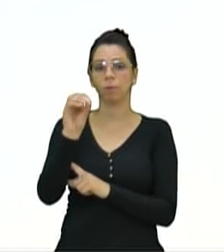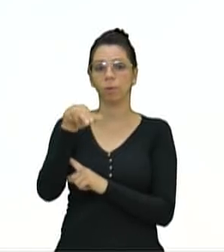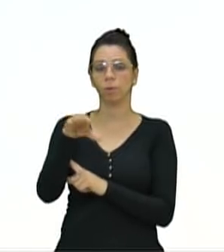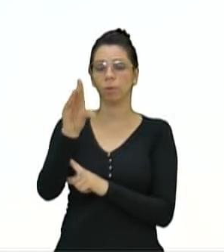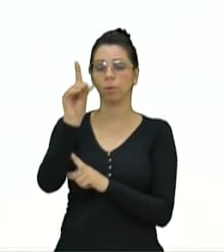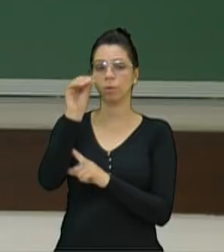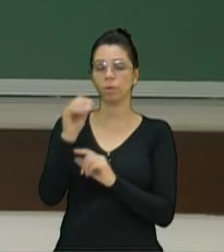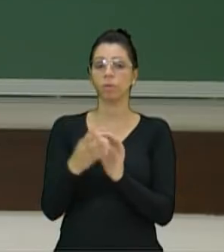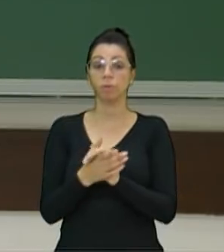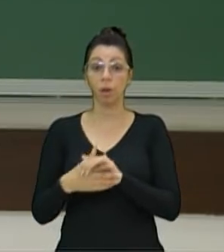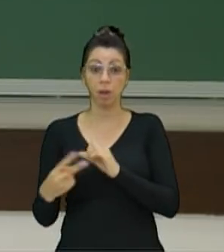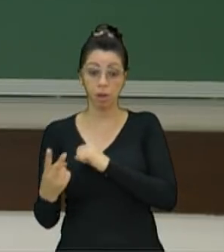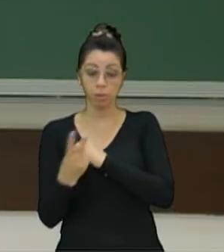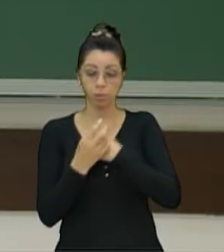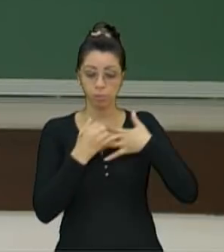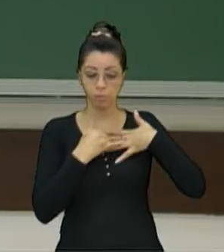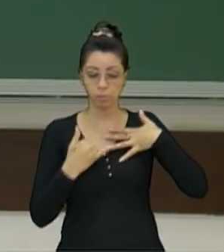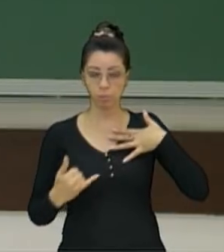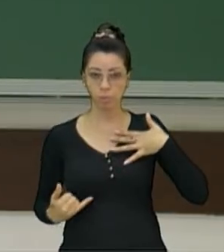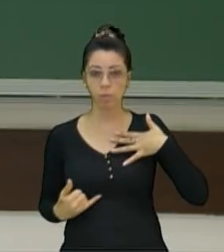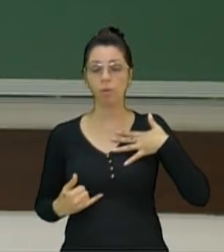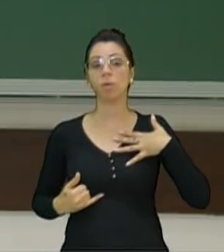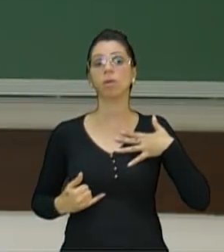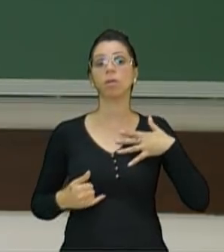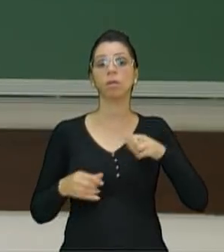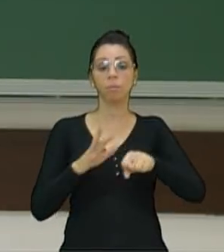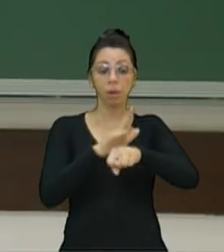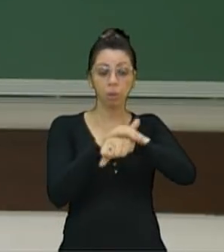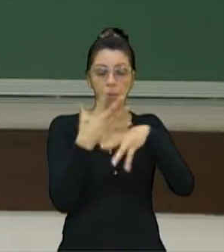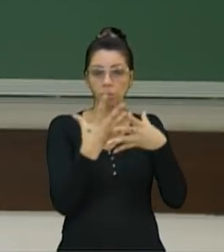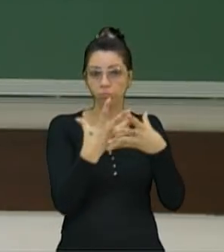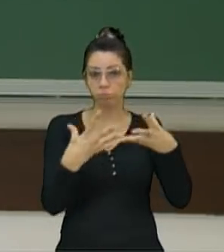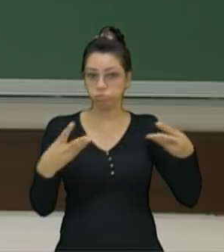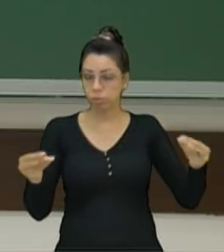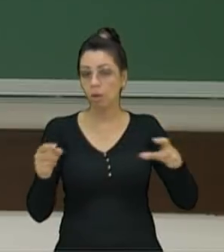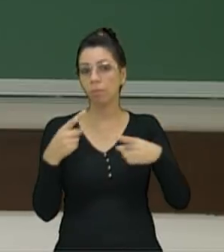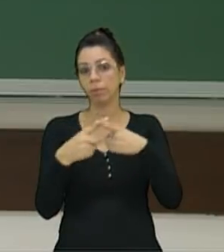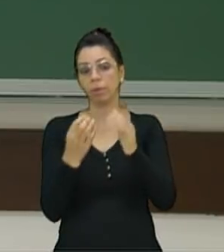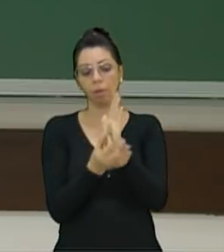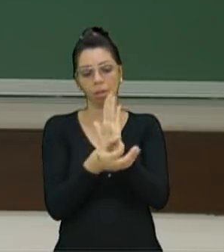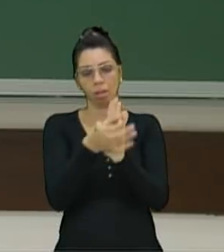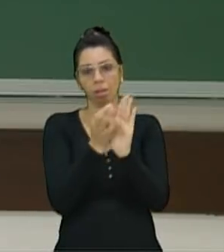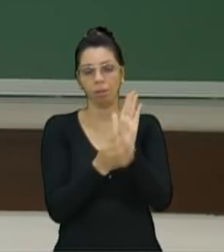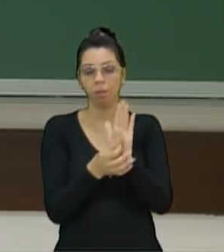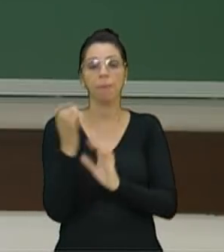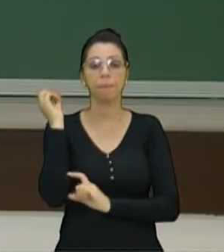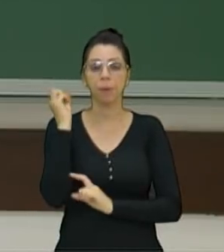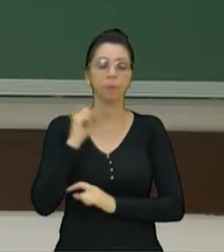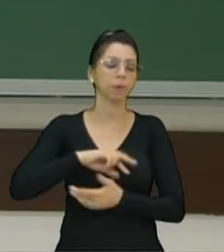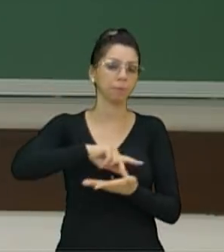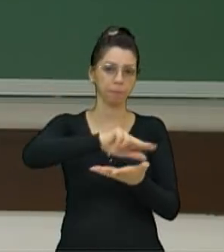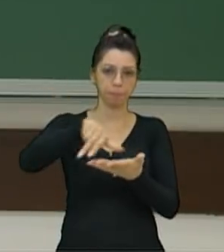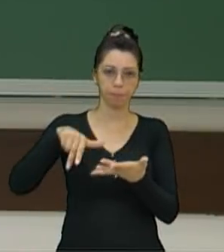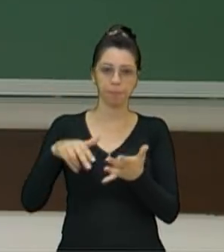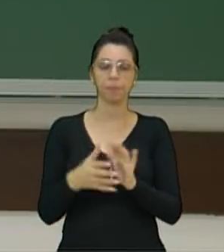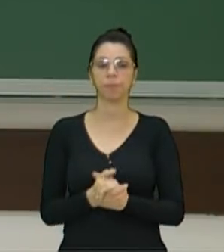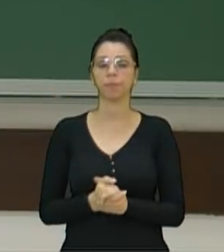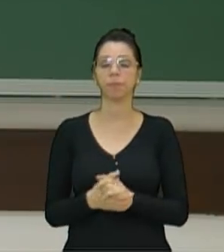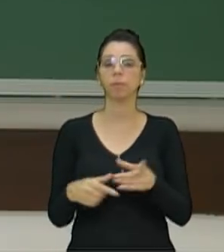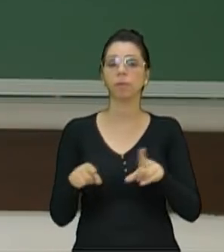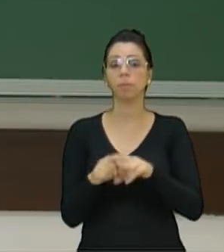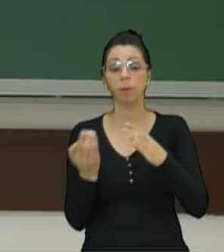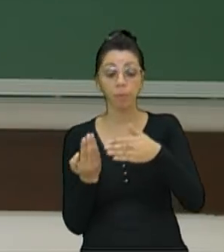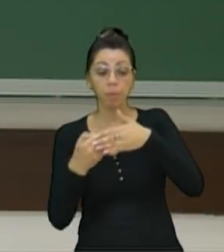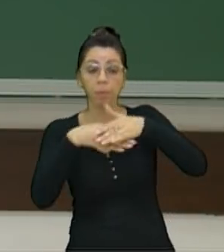vai ajudar no combate a infecções, porque tem muitos glóbulos brancos dentro dele, e ele também é um